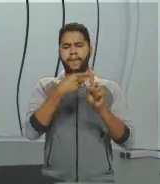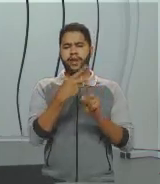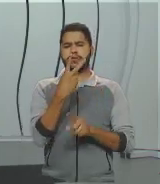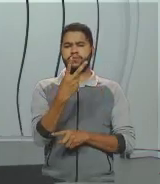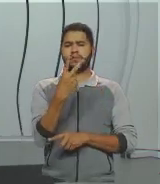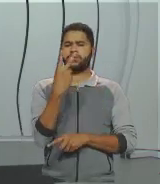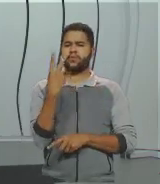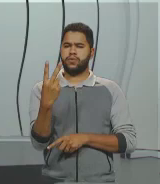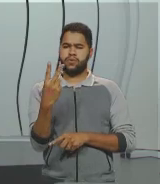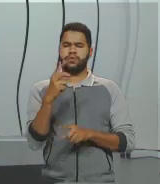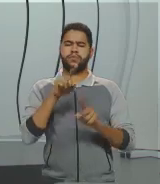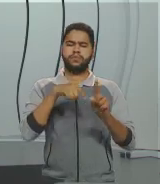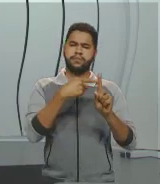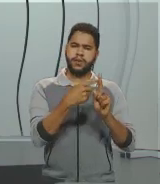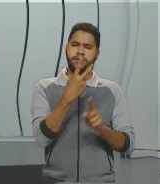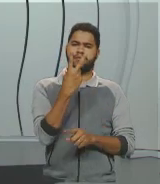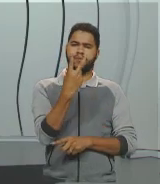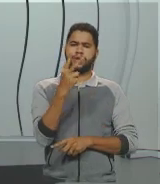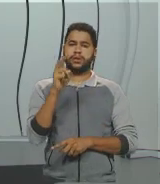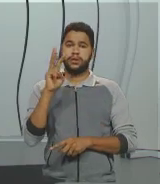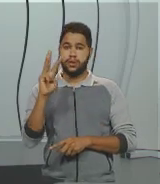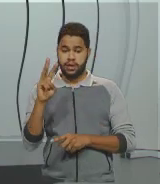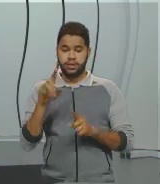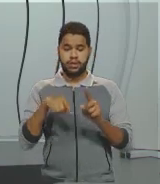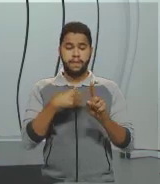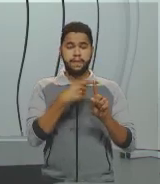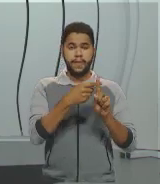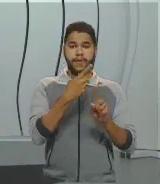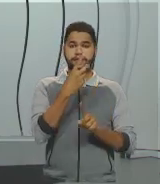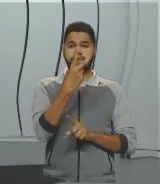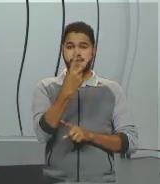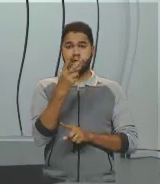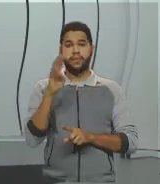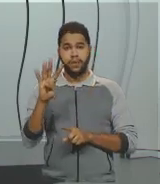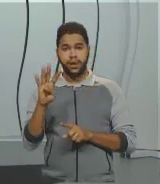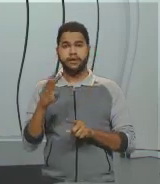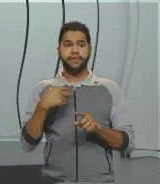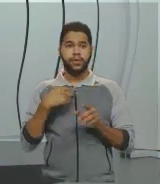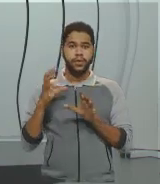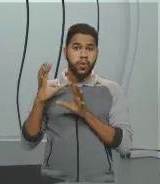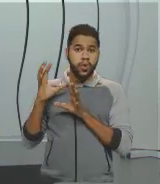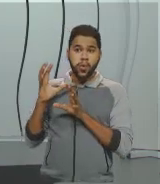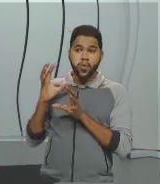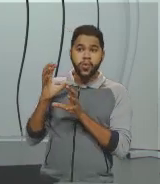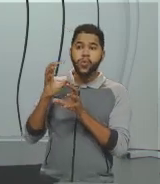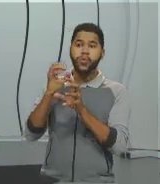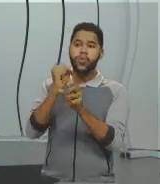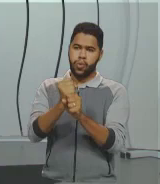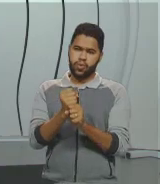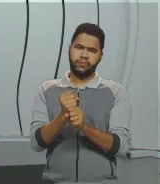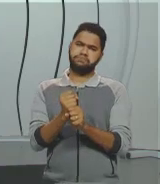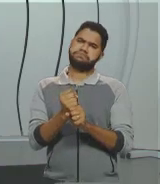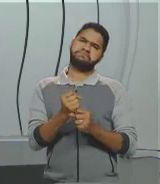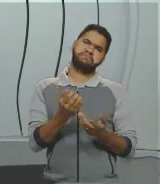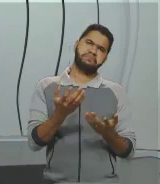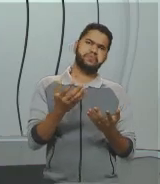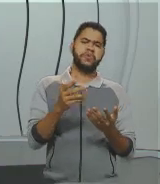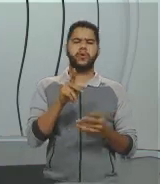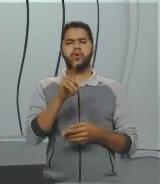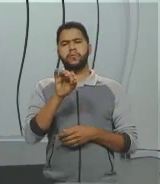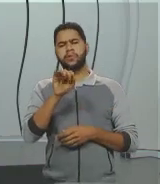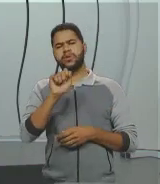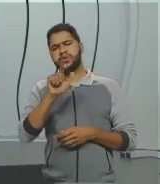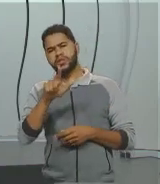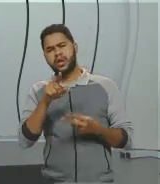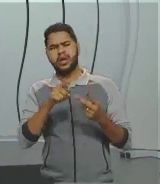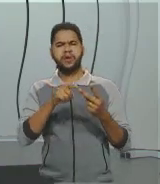V4, nós vamos ter a diferença de potencial total estabelecida pela bateria. Diferença de potencial, tensão, voltagem, tudo